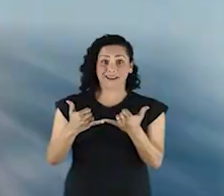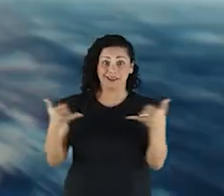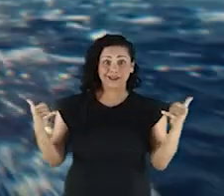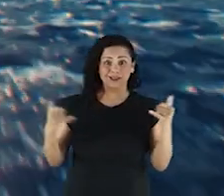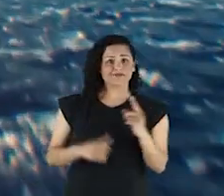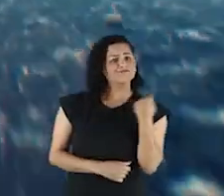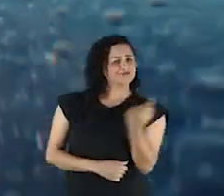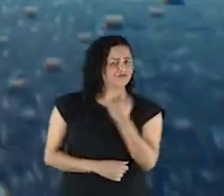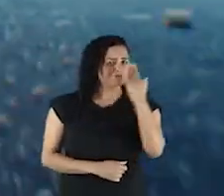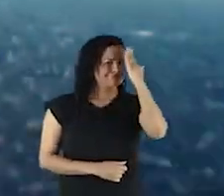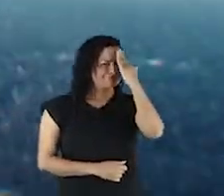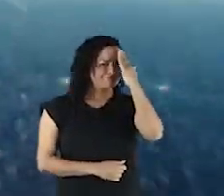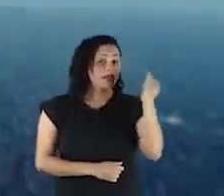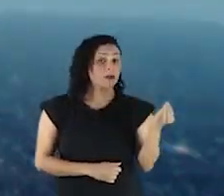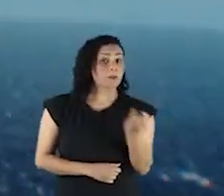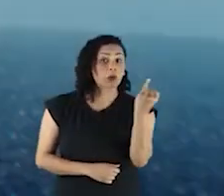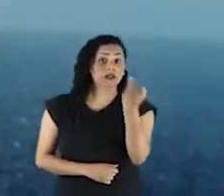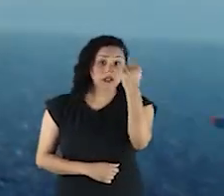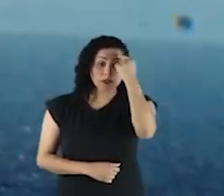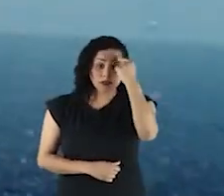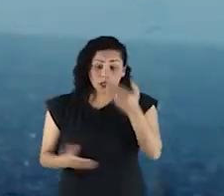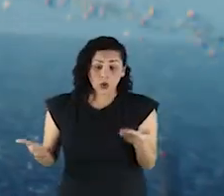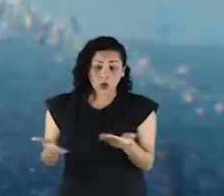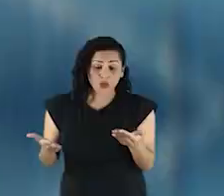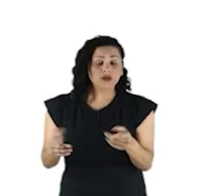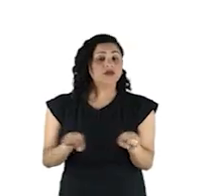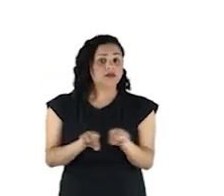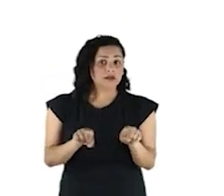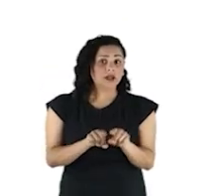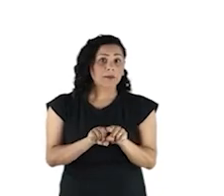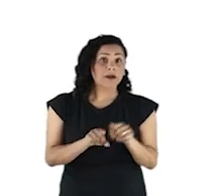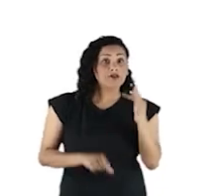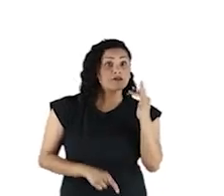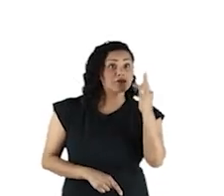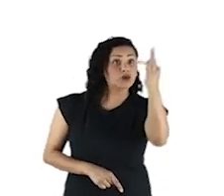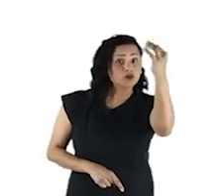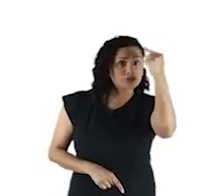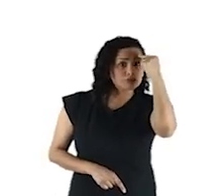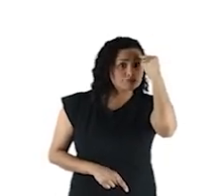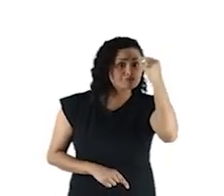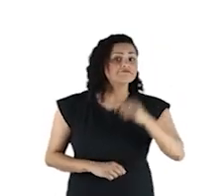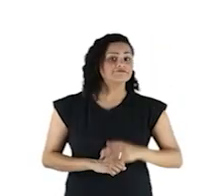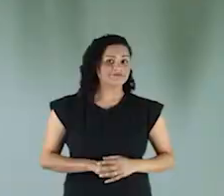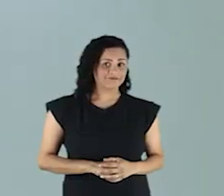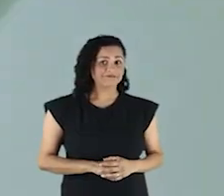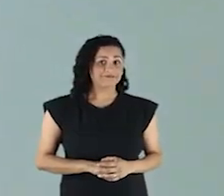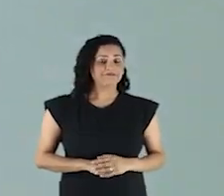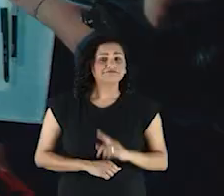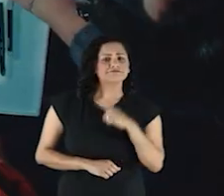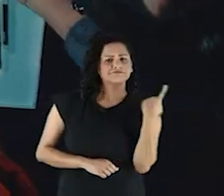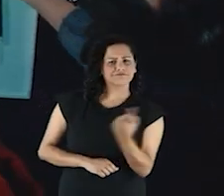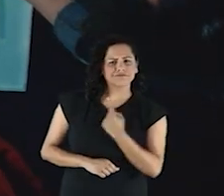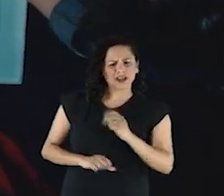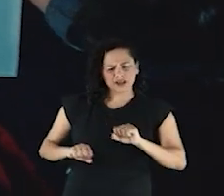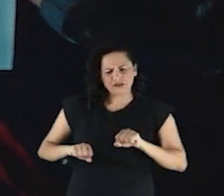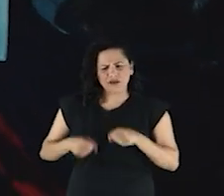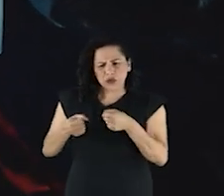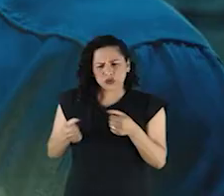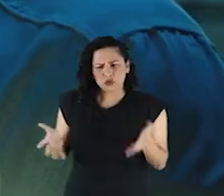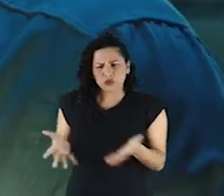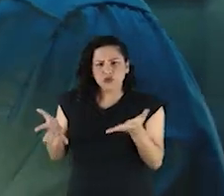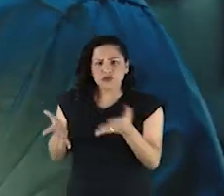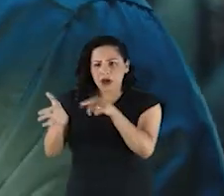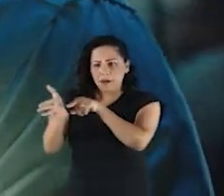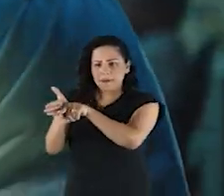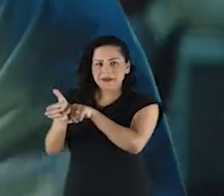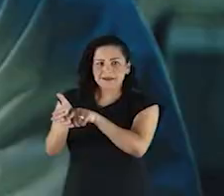transição energética. Porque a gente sabe a importância de pensar no hoje. Mas também sabe que é importante pensar no amanhã. Porque quando a gente